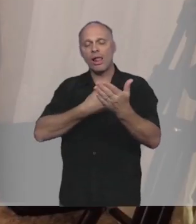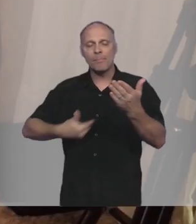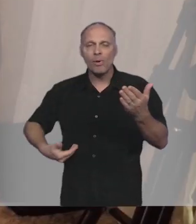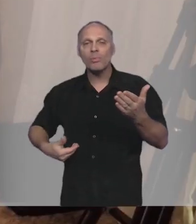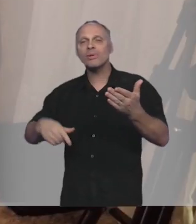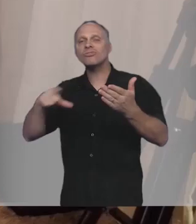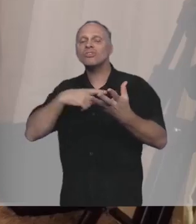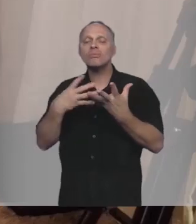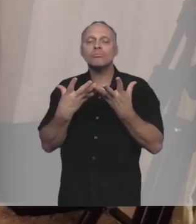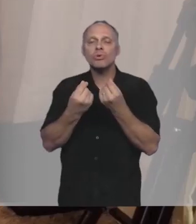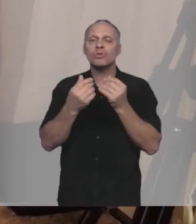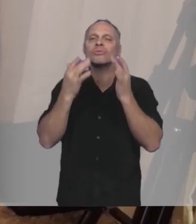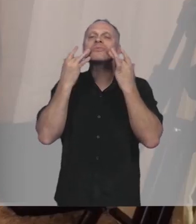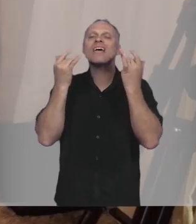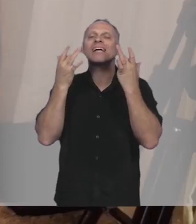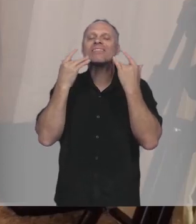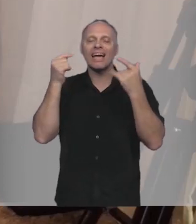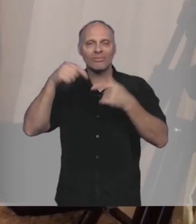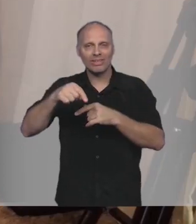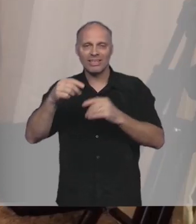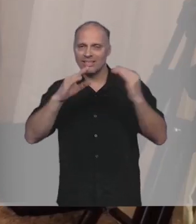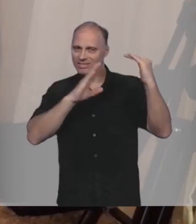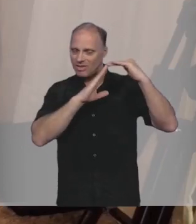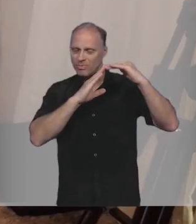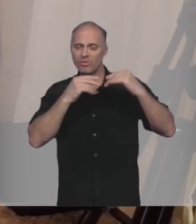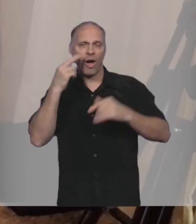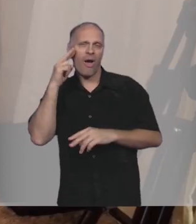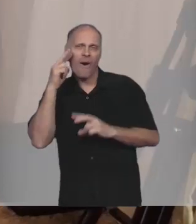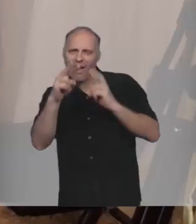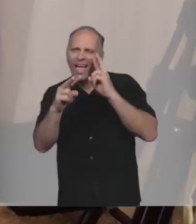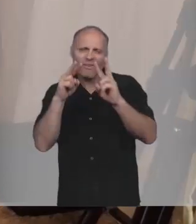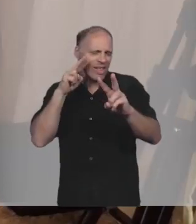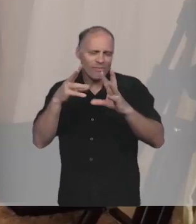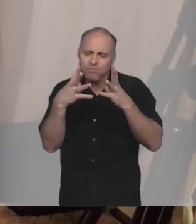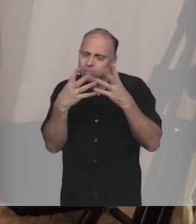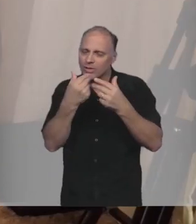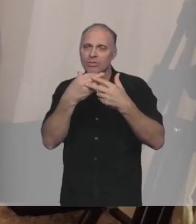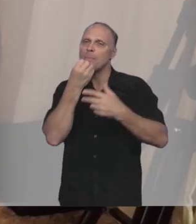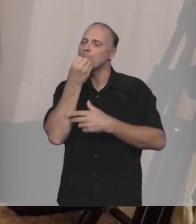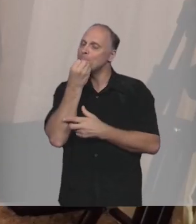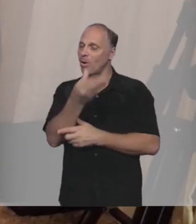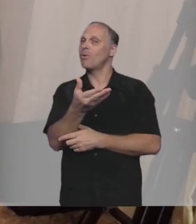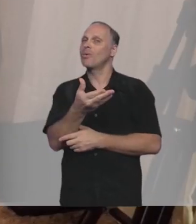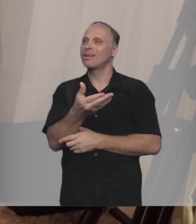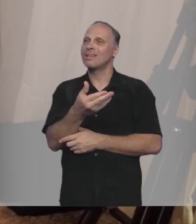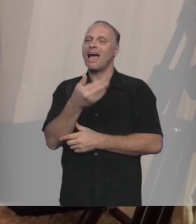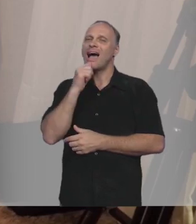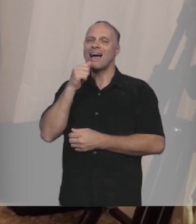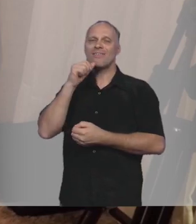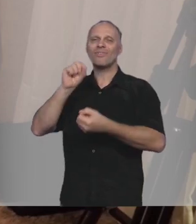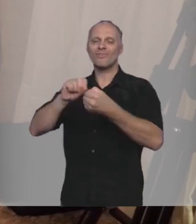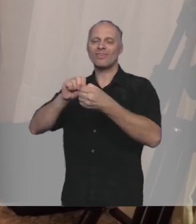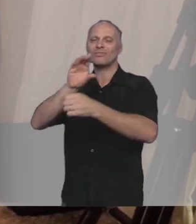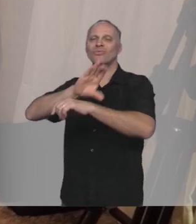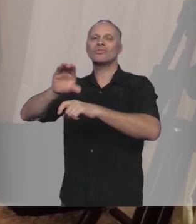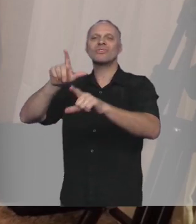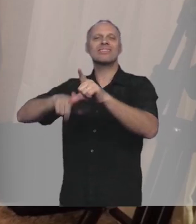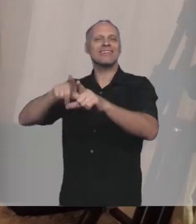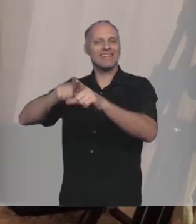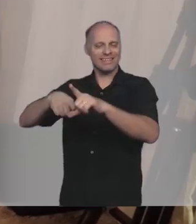públicos aqui que traziam muito teatro, então eu assisti muita coisa de qualidade. Eu fui fazer